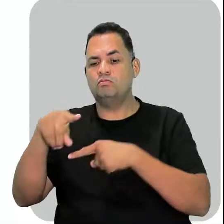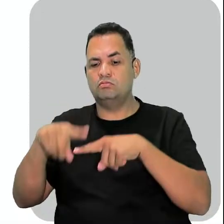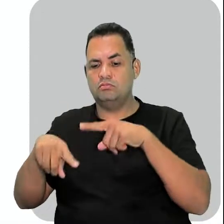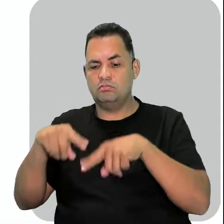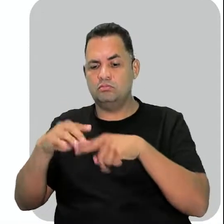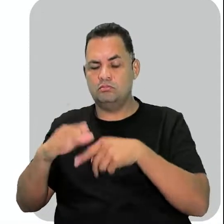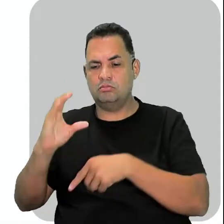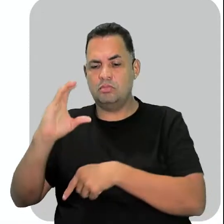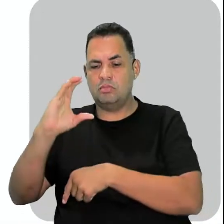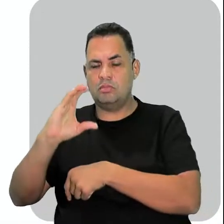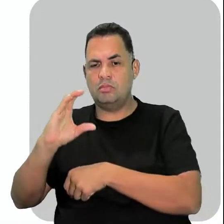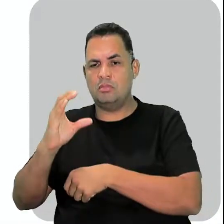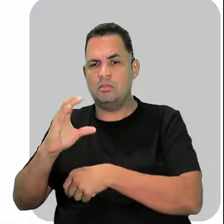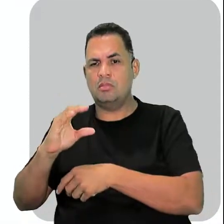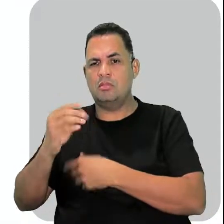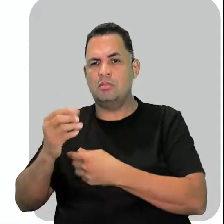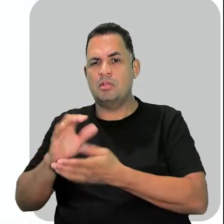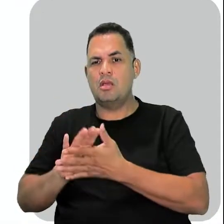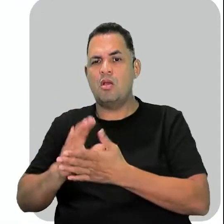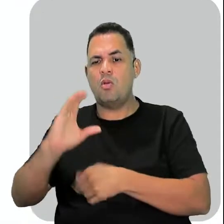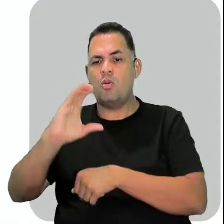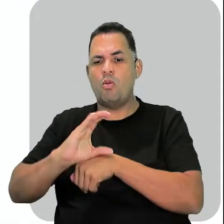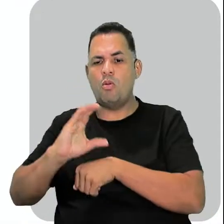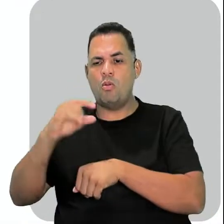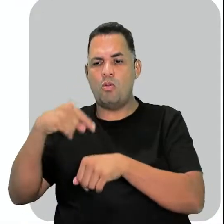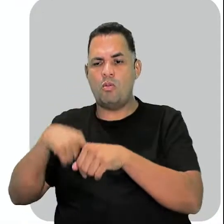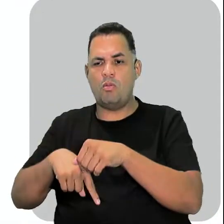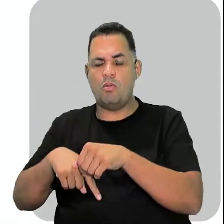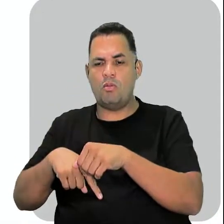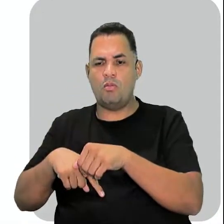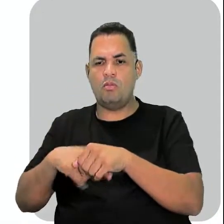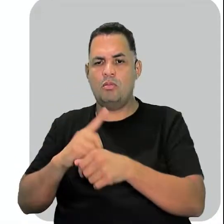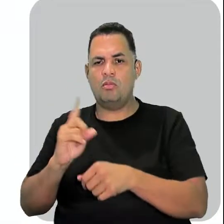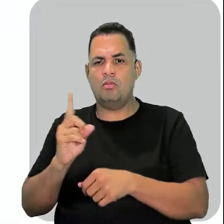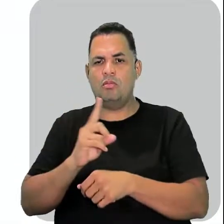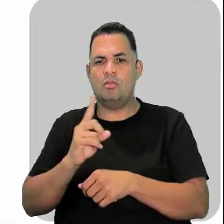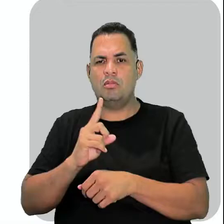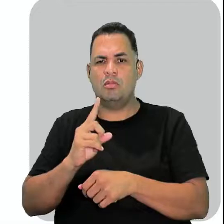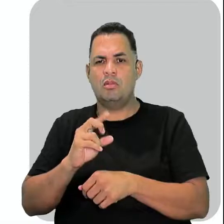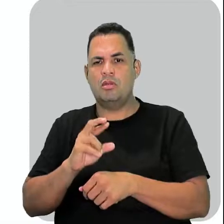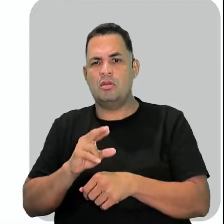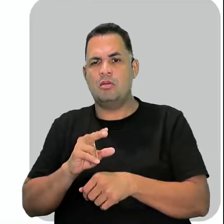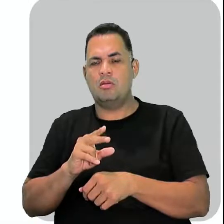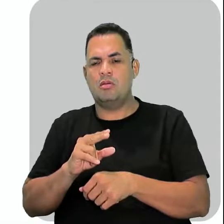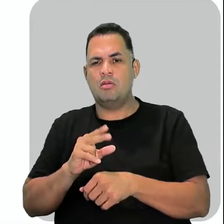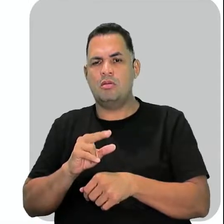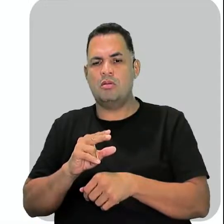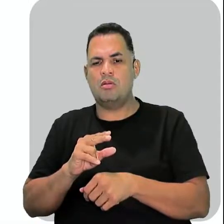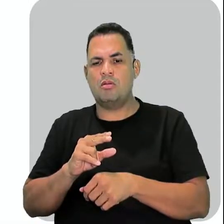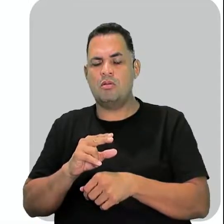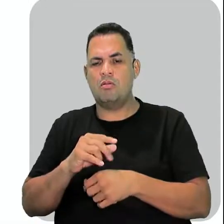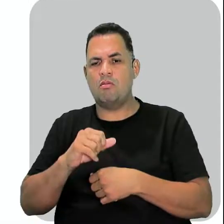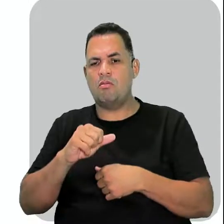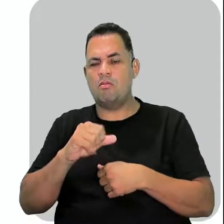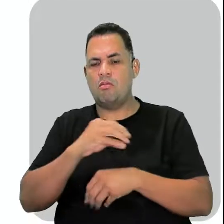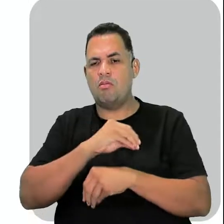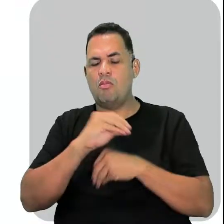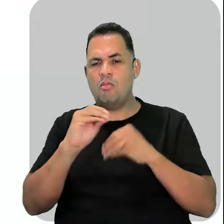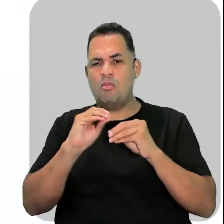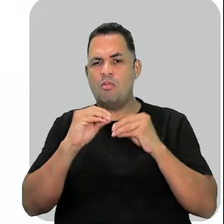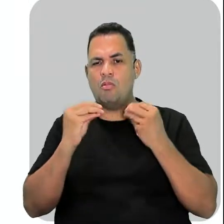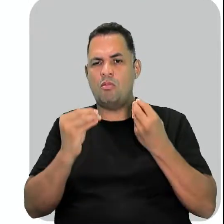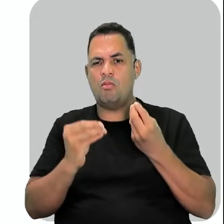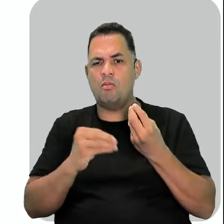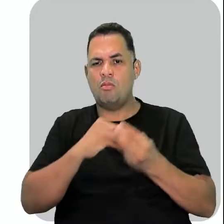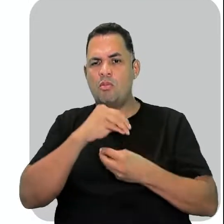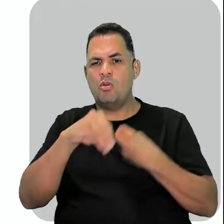carbono com ligação dupla, só que esse cloro está para baixo, eles não são o mesmo composto, porque como esse carbono não consegue girar,